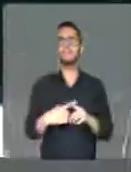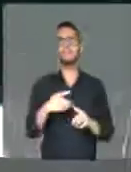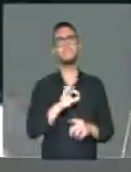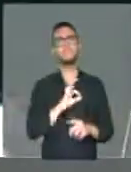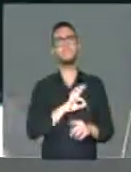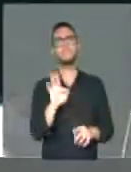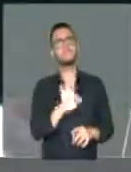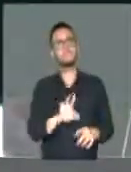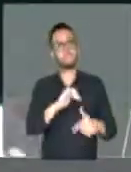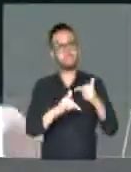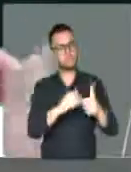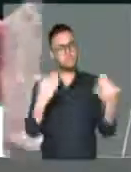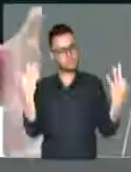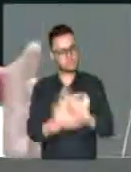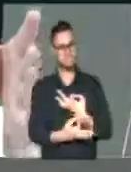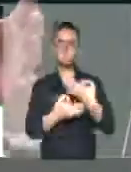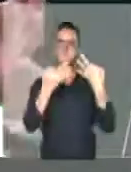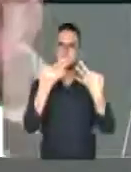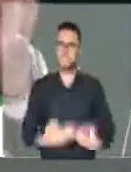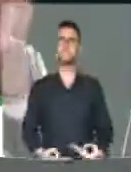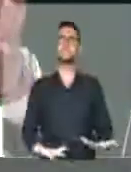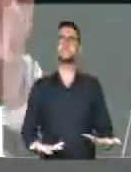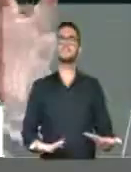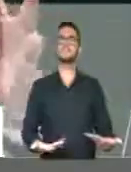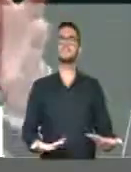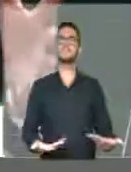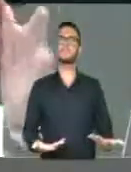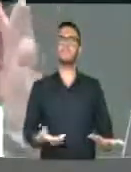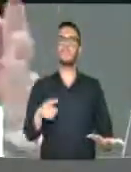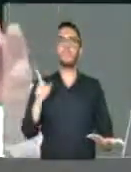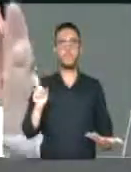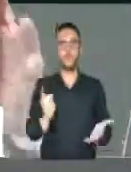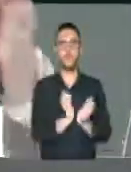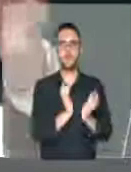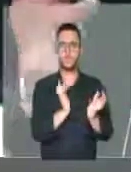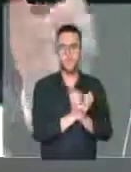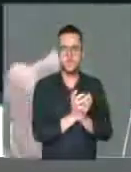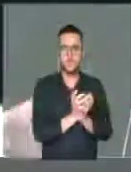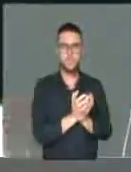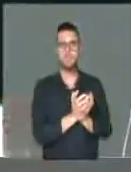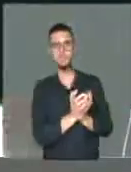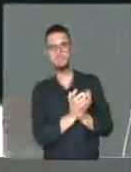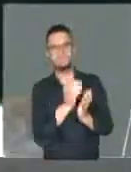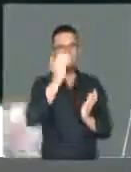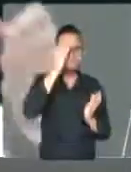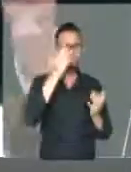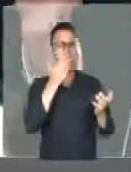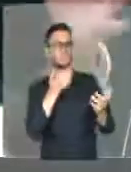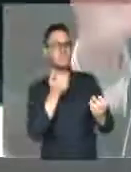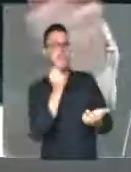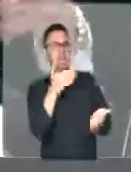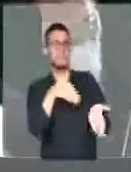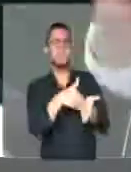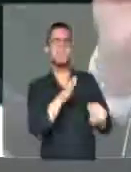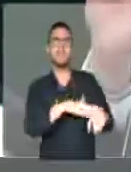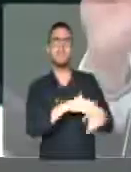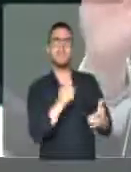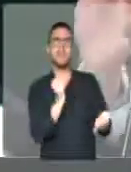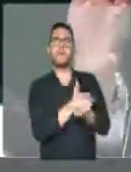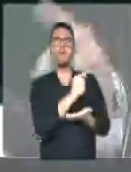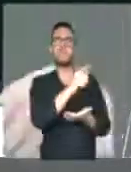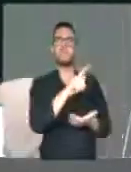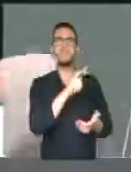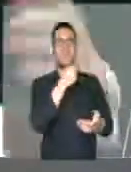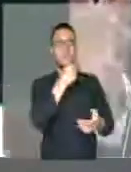forma correta. Foi uma montagem dos picareta, que foram picareta até na hora de comprar o gravador, comprou um gravador não